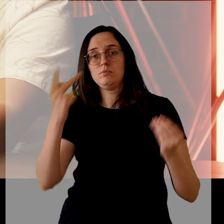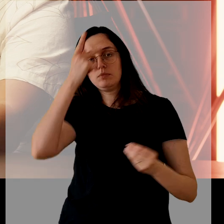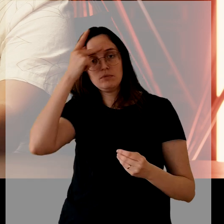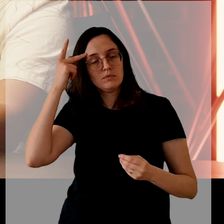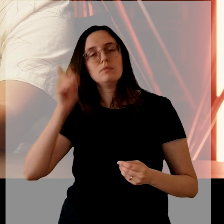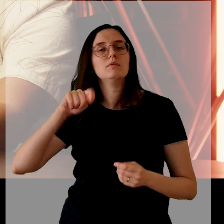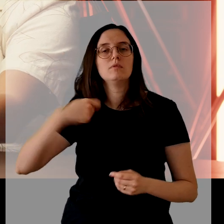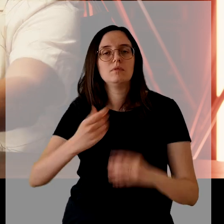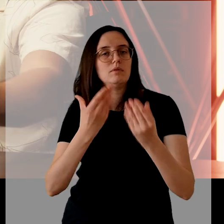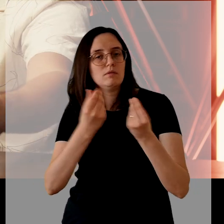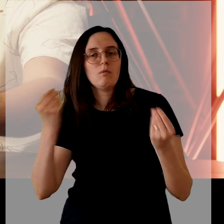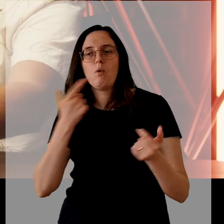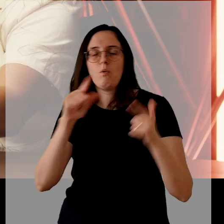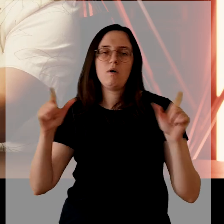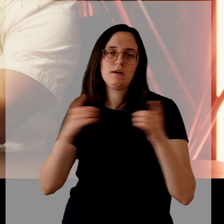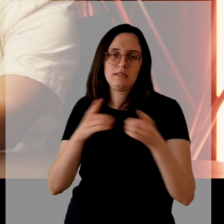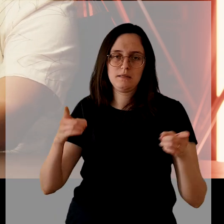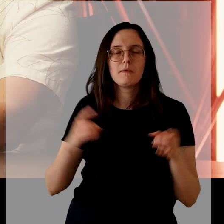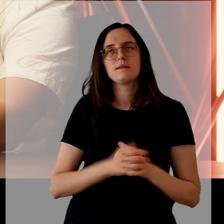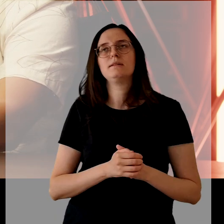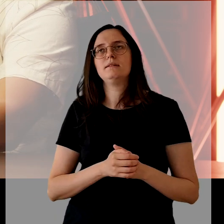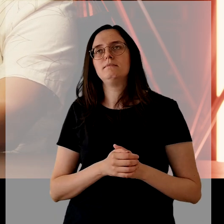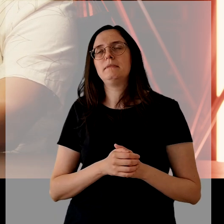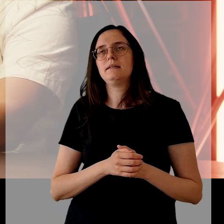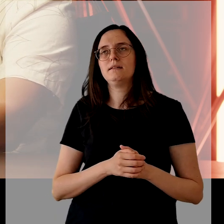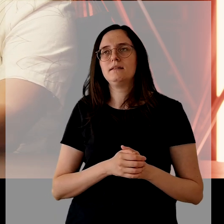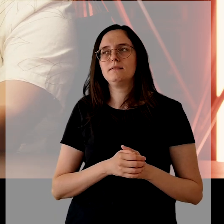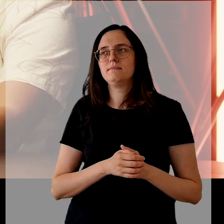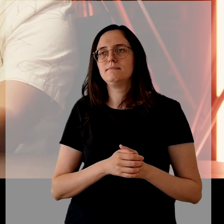pessoas, sobre muitos subdepartamentos, né? Uhum. Sobre